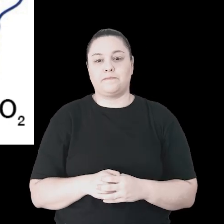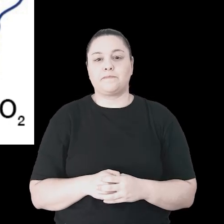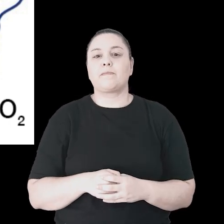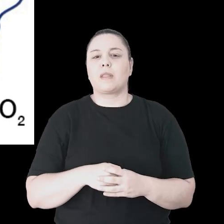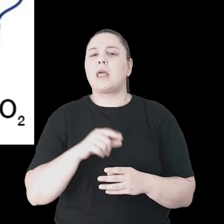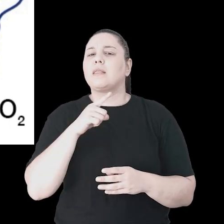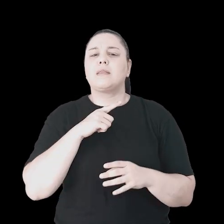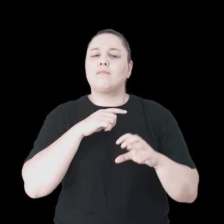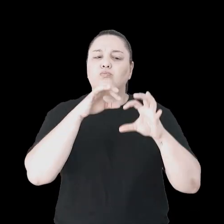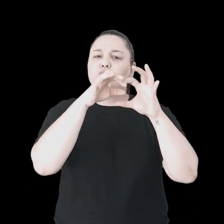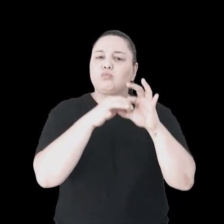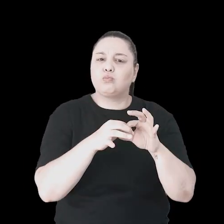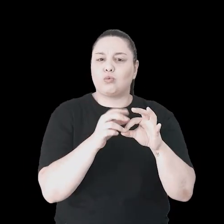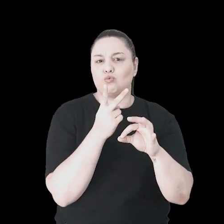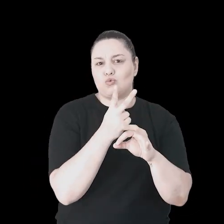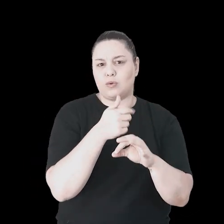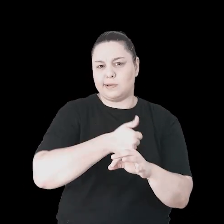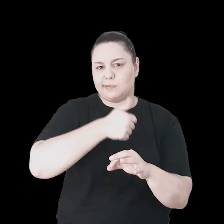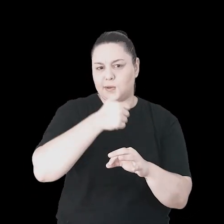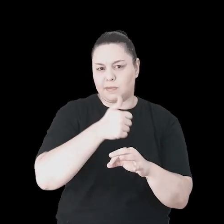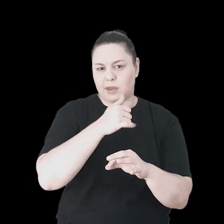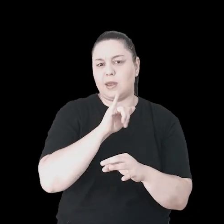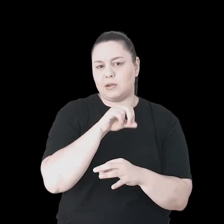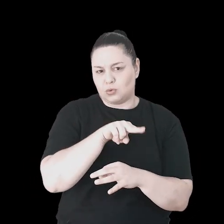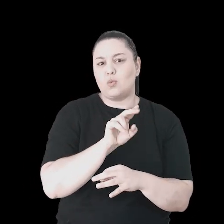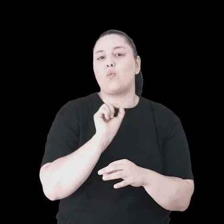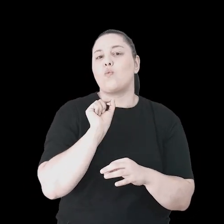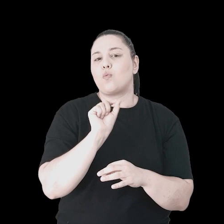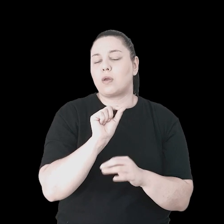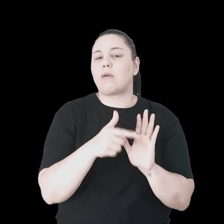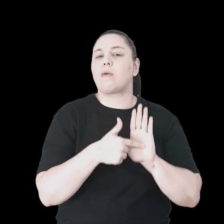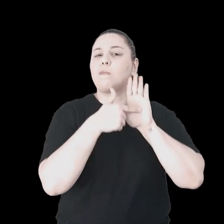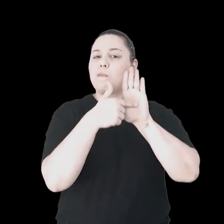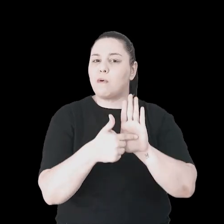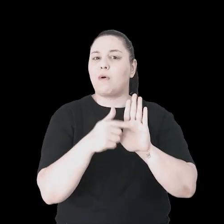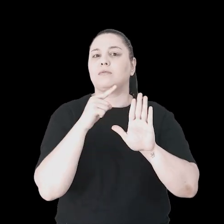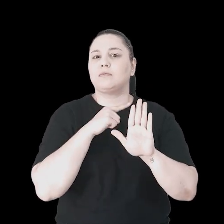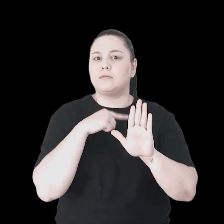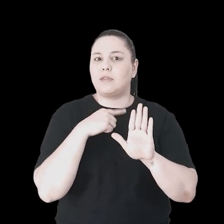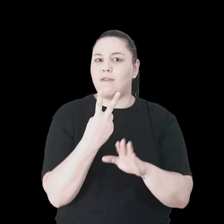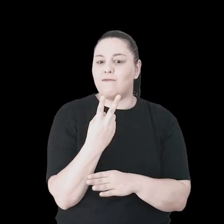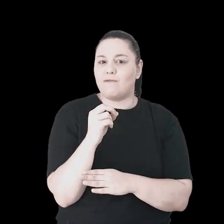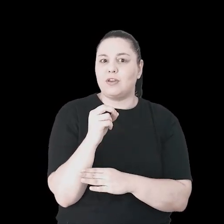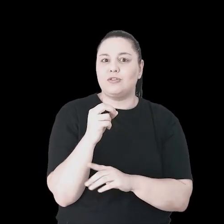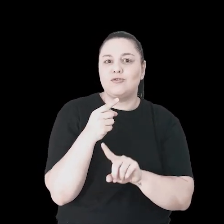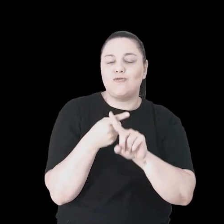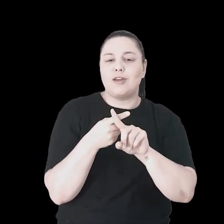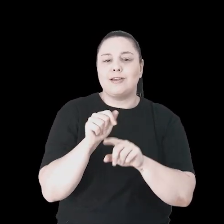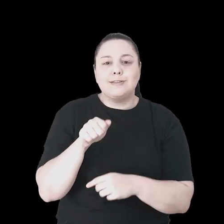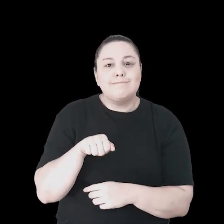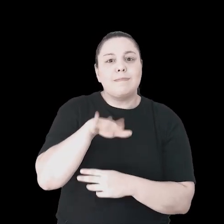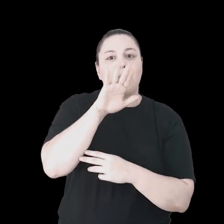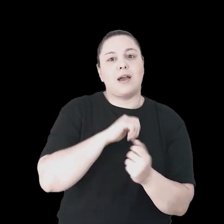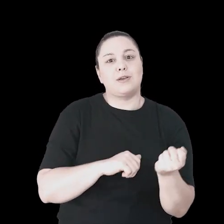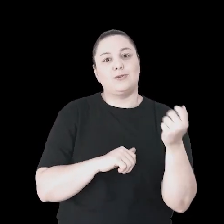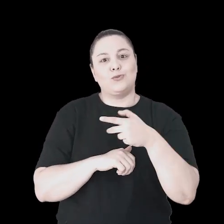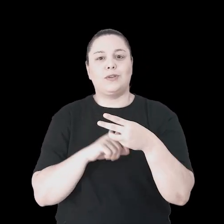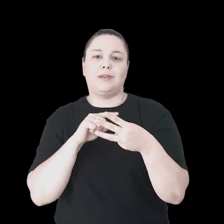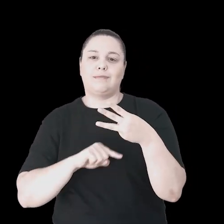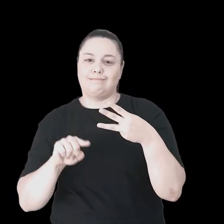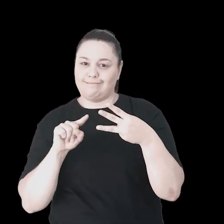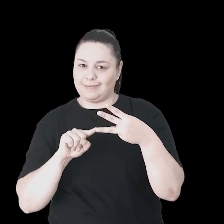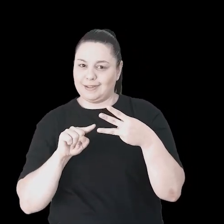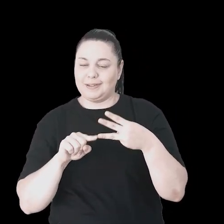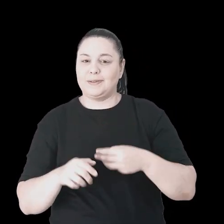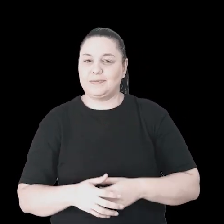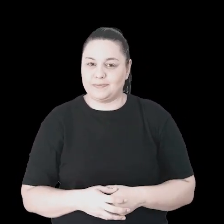cálcio. O local de ligação dos 2 primeiros átomos de cálcio mostra uma afinidade 20 vezes maior para o cálcio